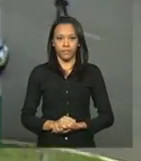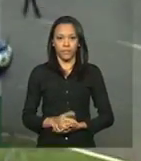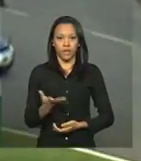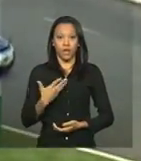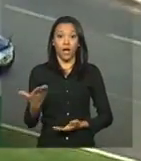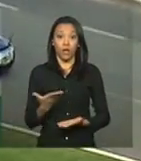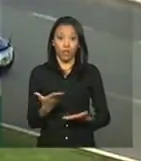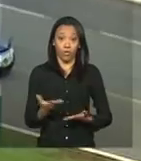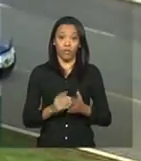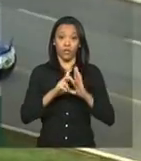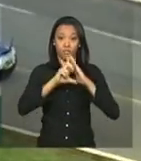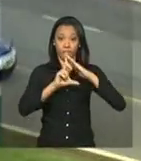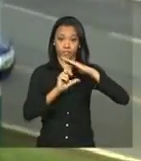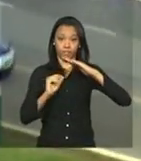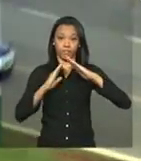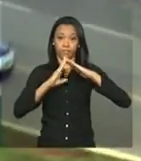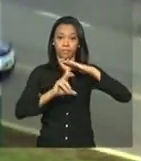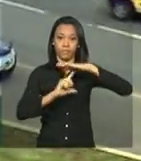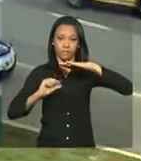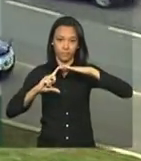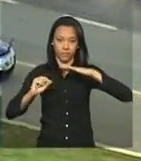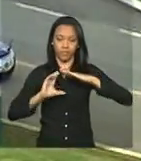deixa o Palácio da Alvorada.